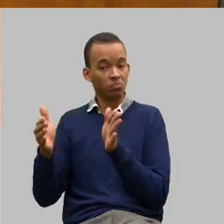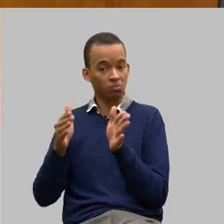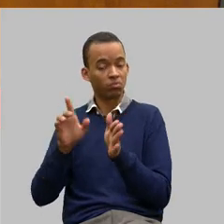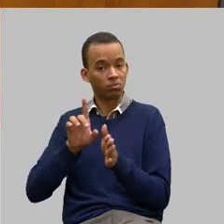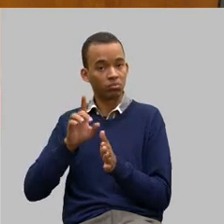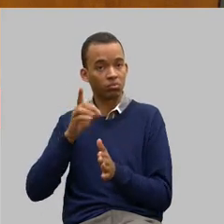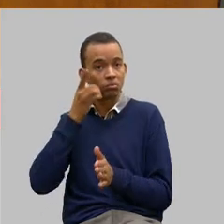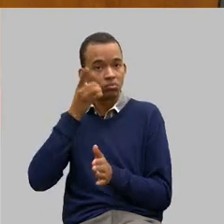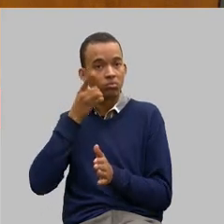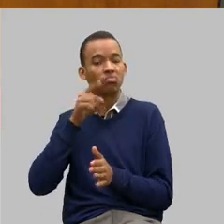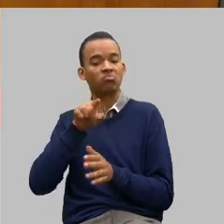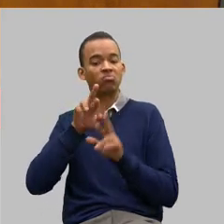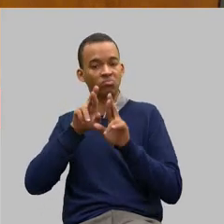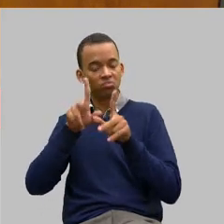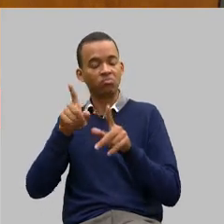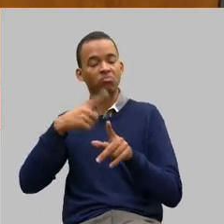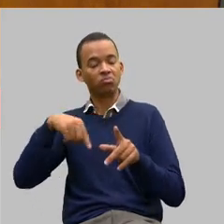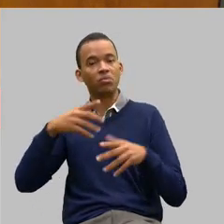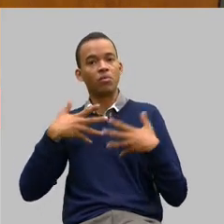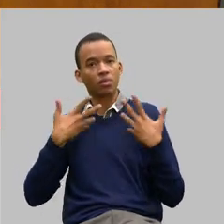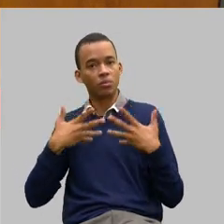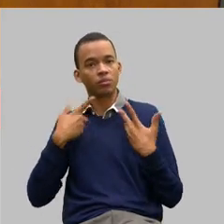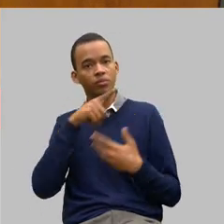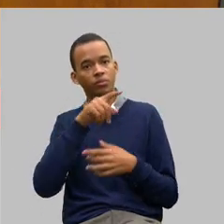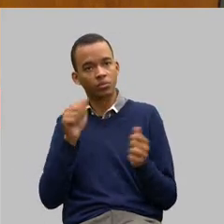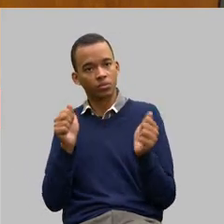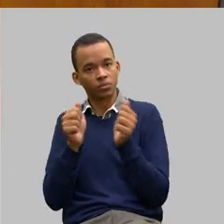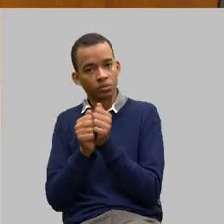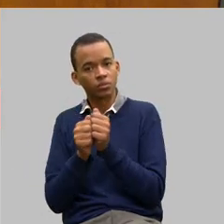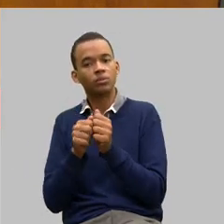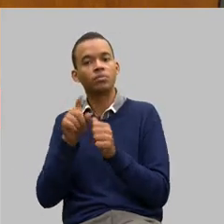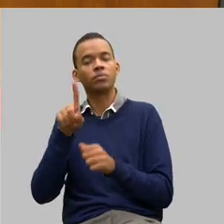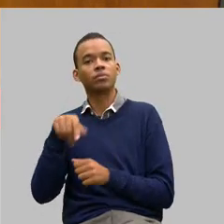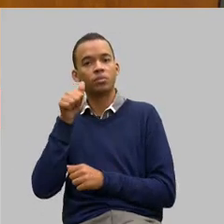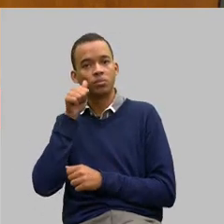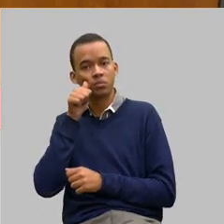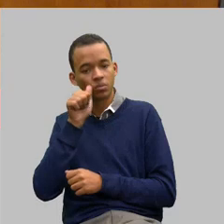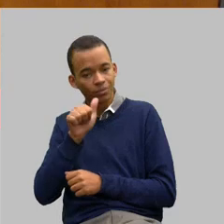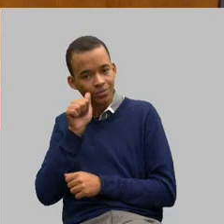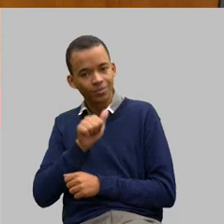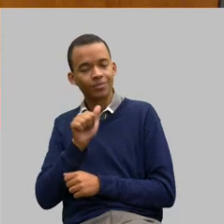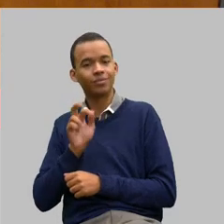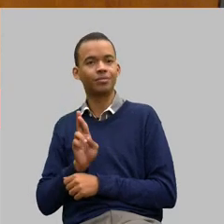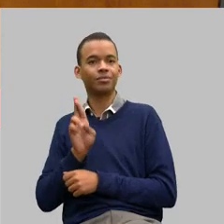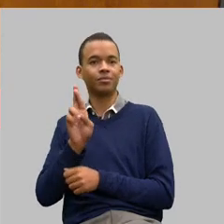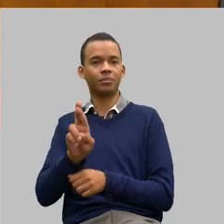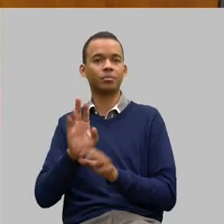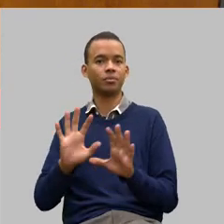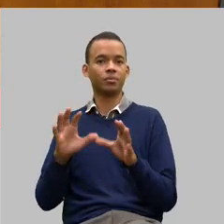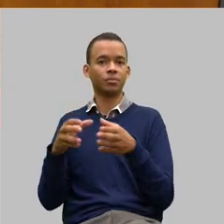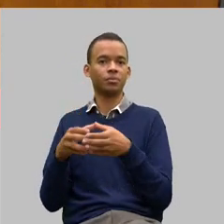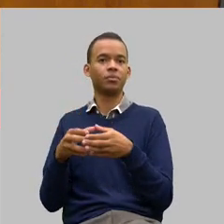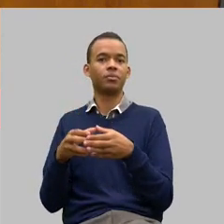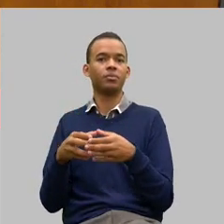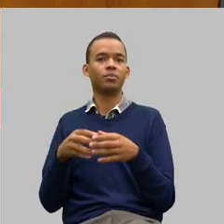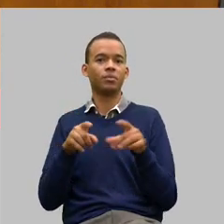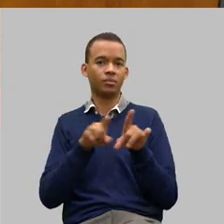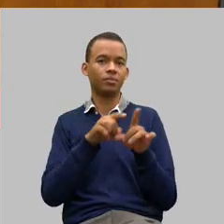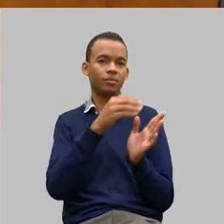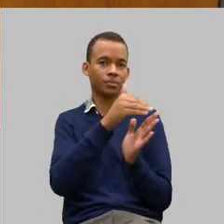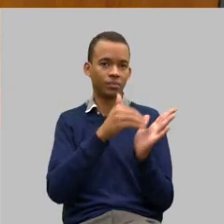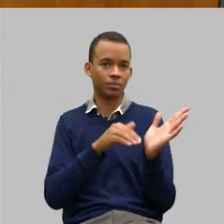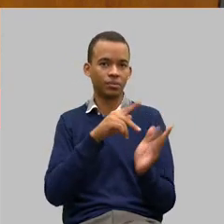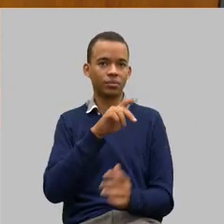diferenciada nos alegra muito tê-la aqui também porque é uma mulher que representa essa comissão hoje né secretário Pedro